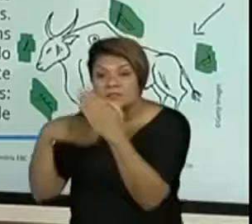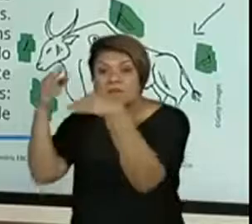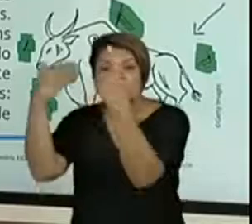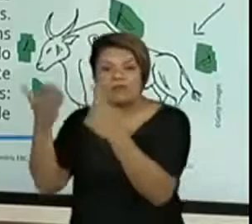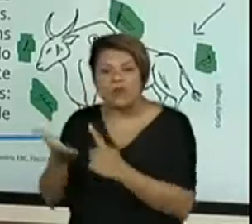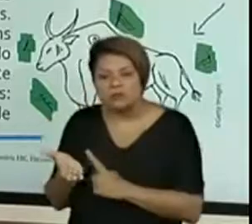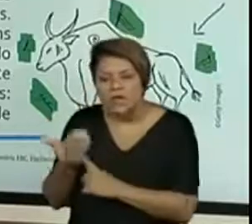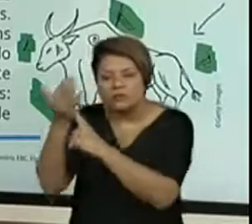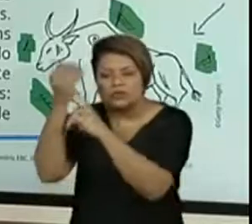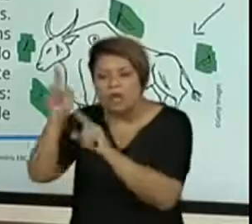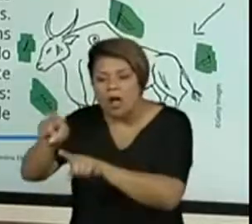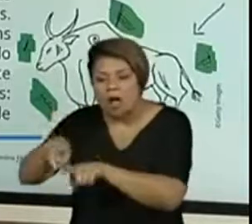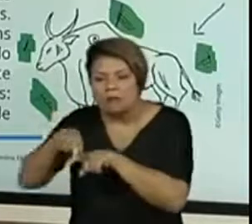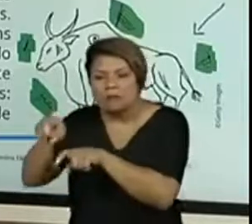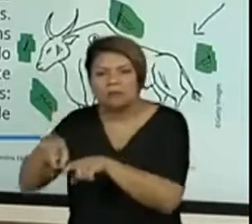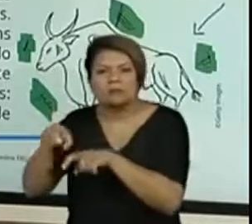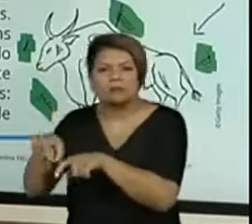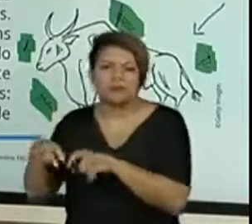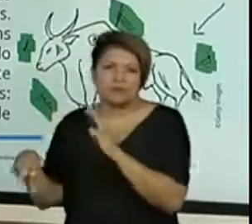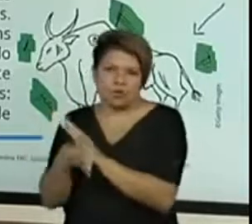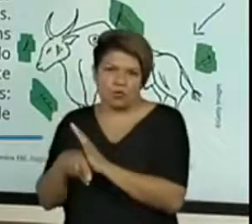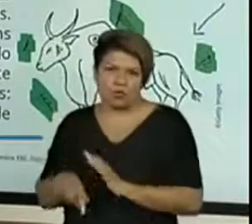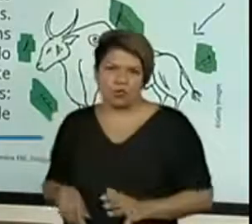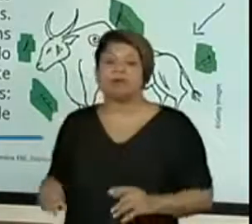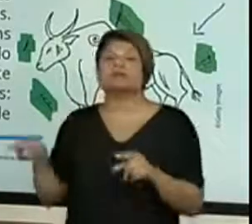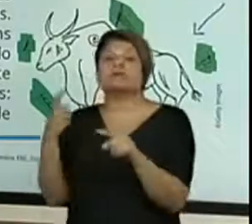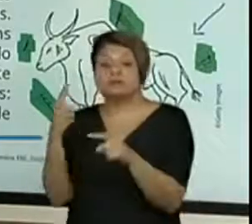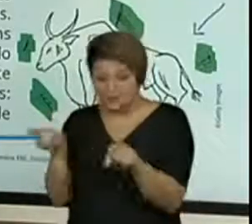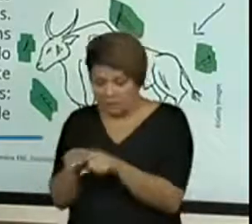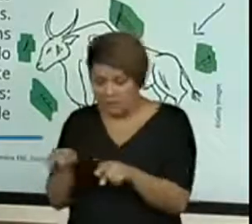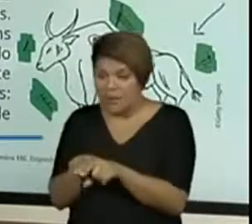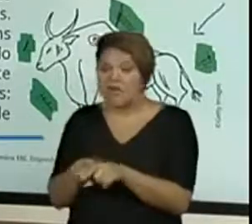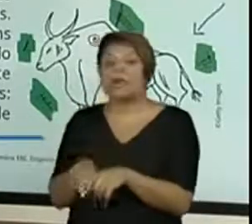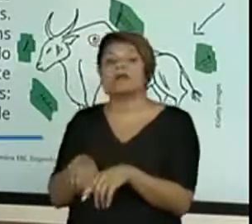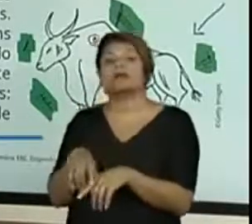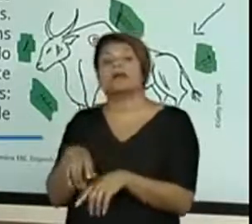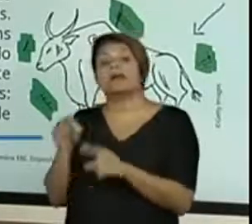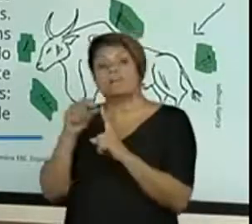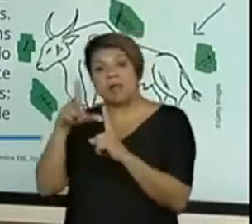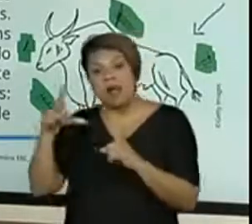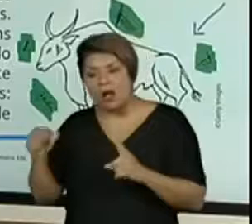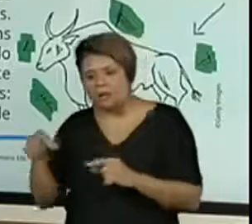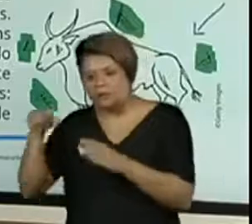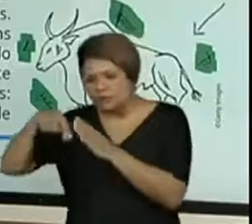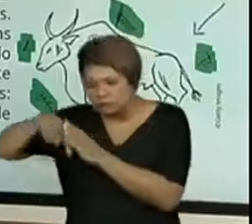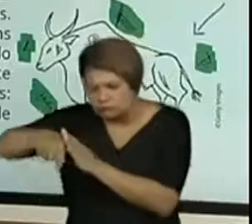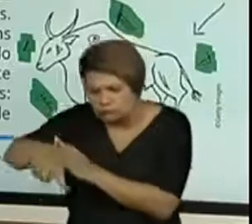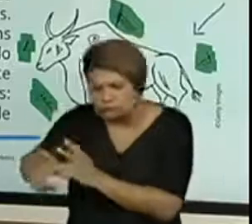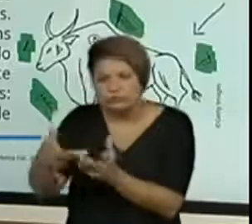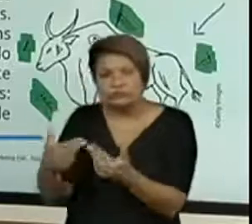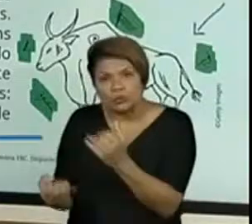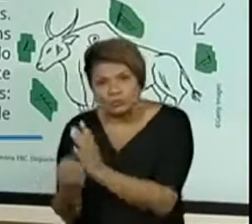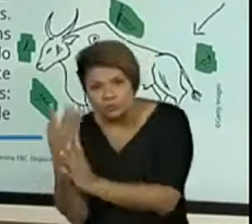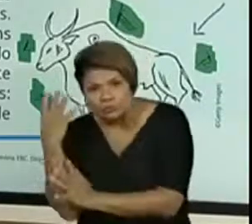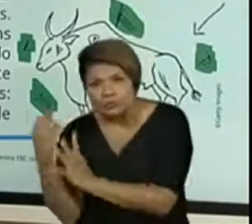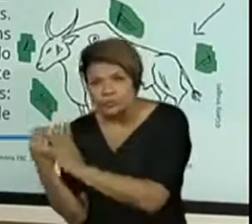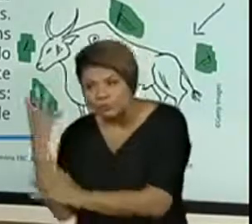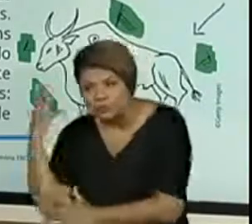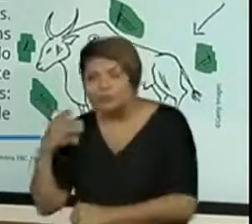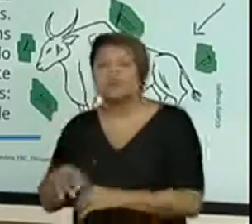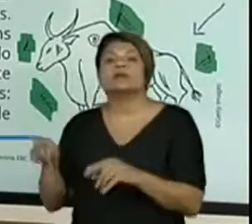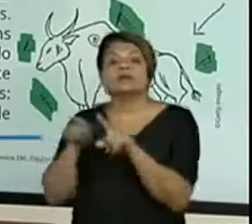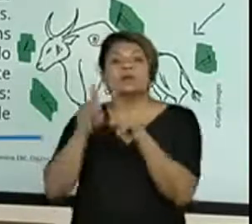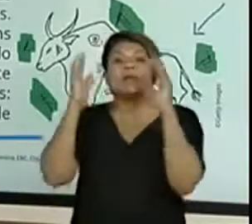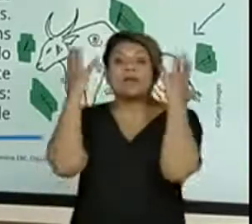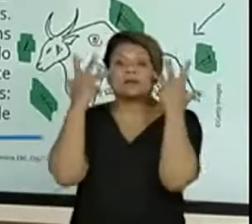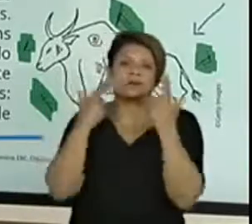Temos nesse período a domesticação dos animais e das plantas. Então, o homem passa a ter condições